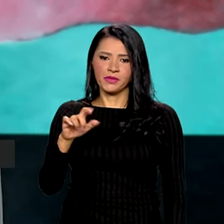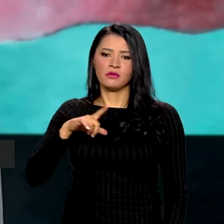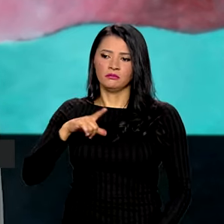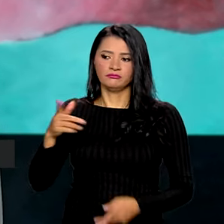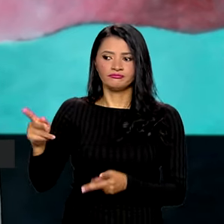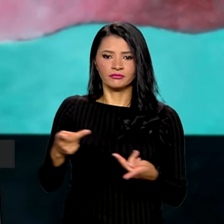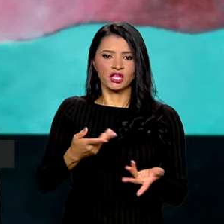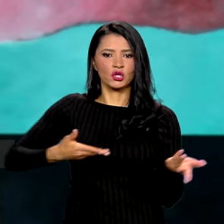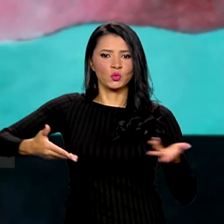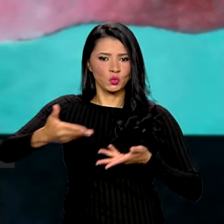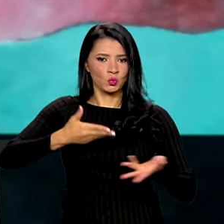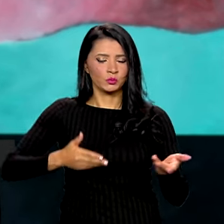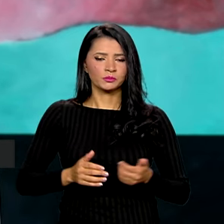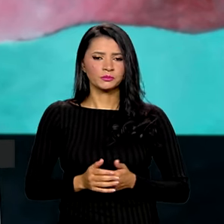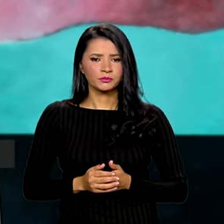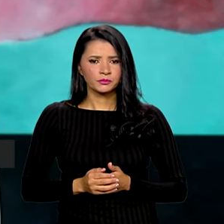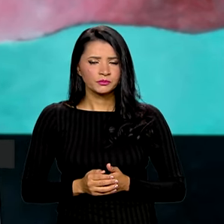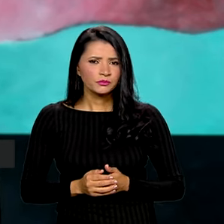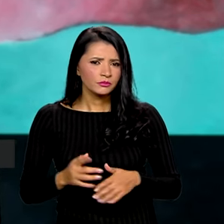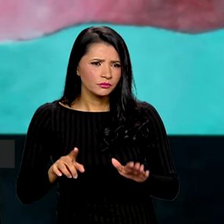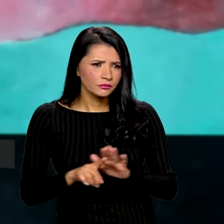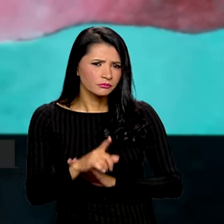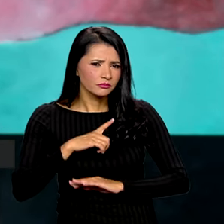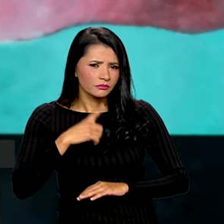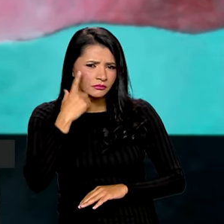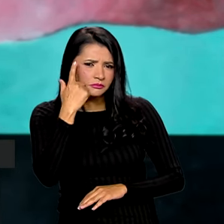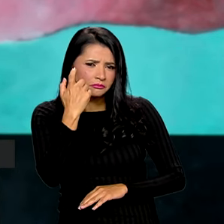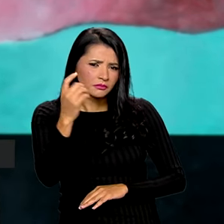estão oferecendo, o Brasil tem interesse em usar essas imagens